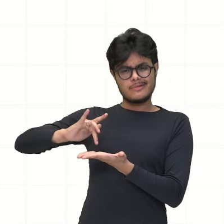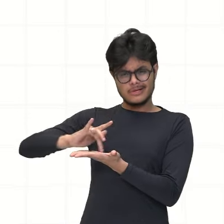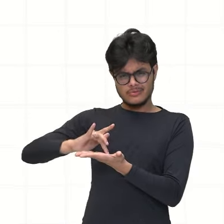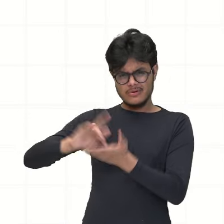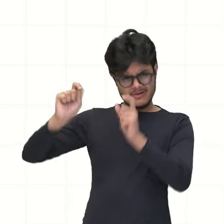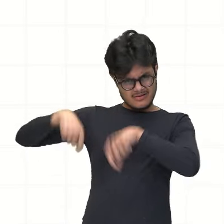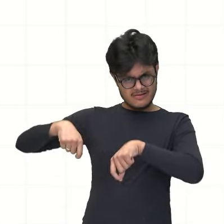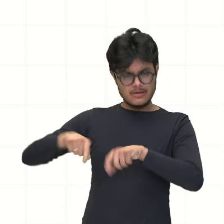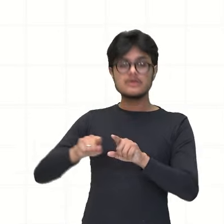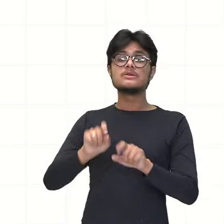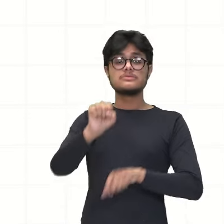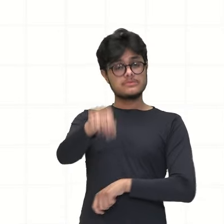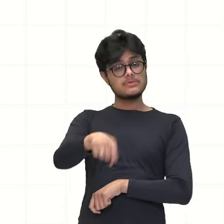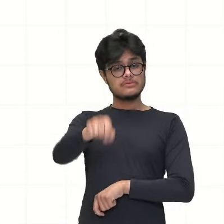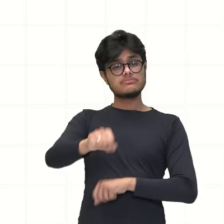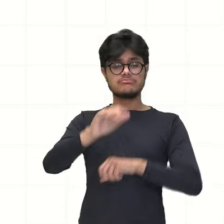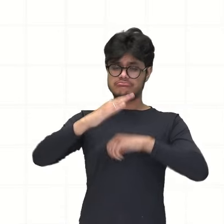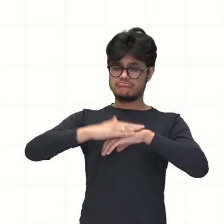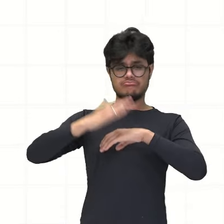Com certeza,